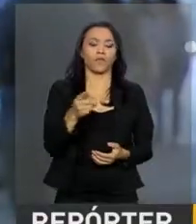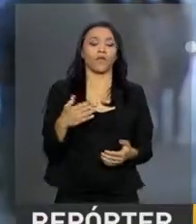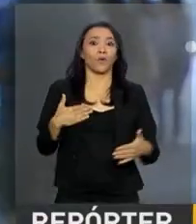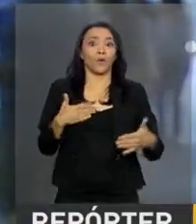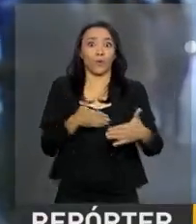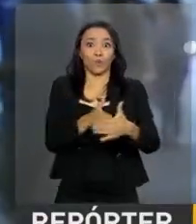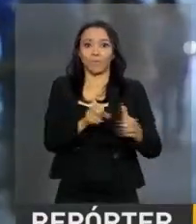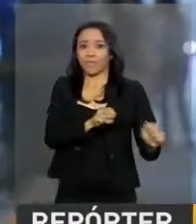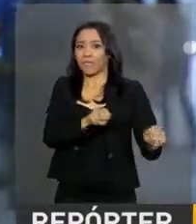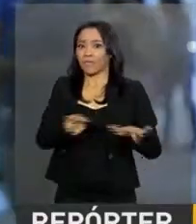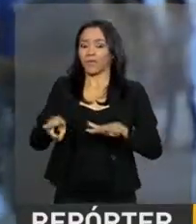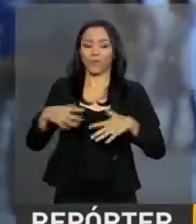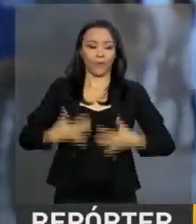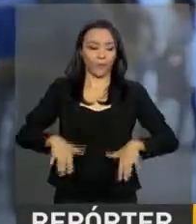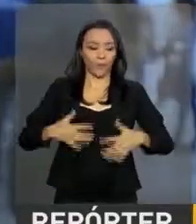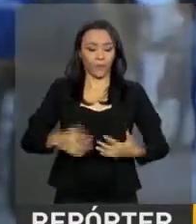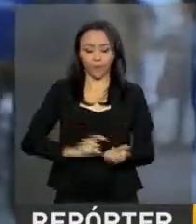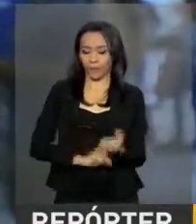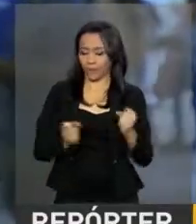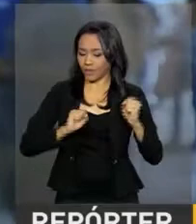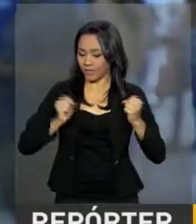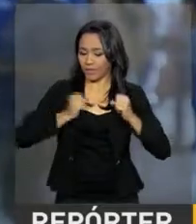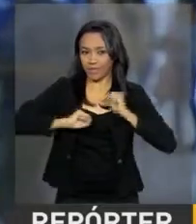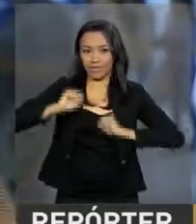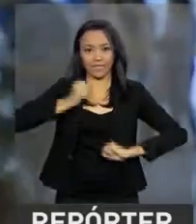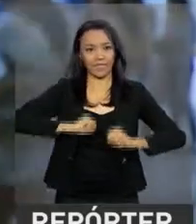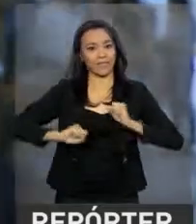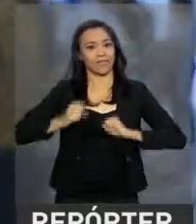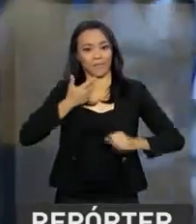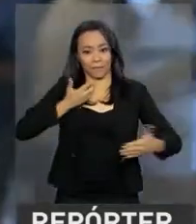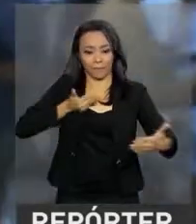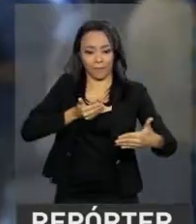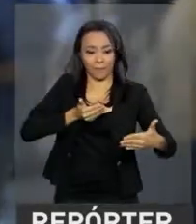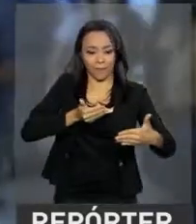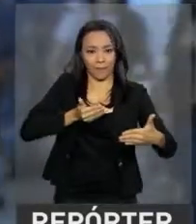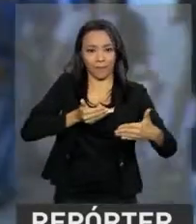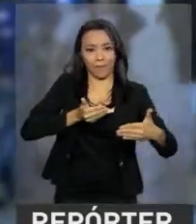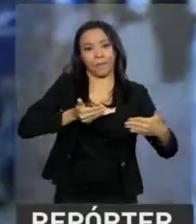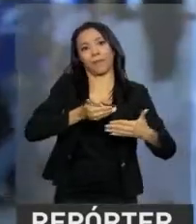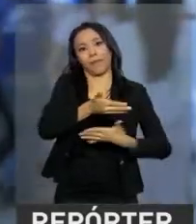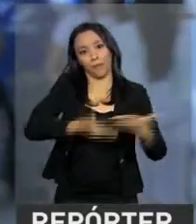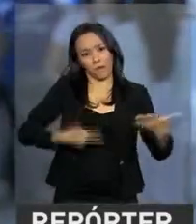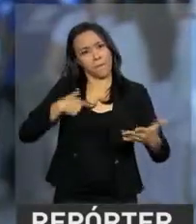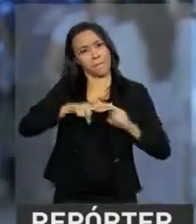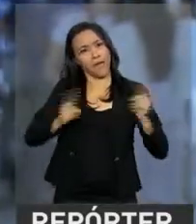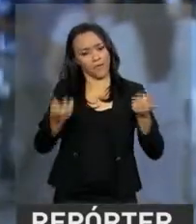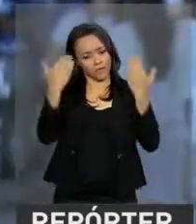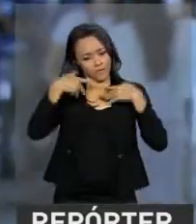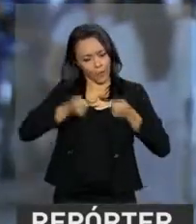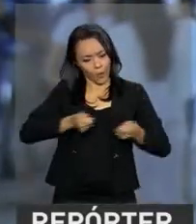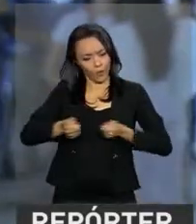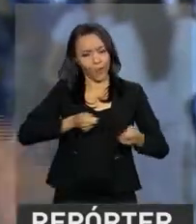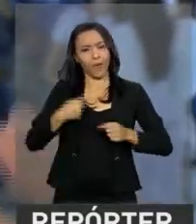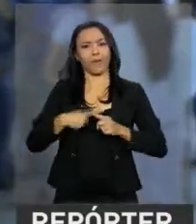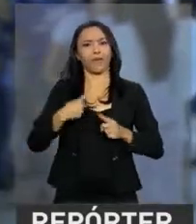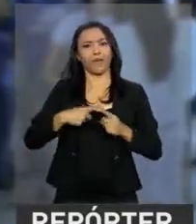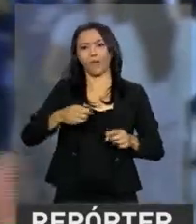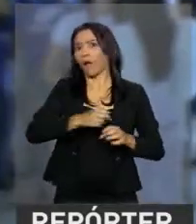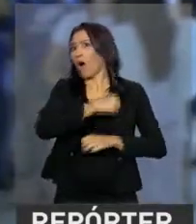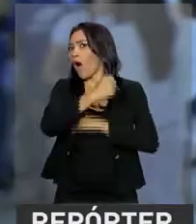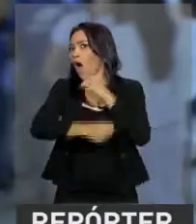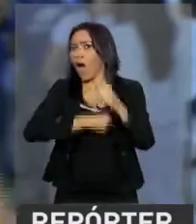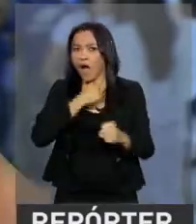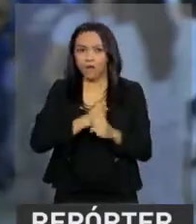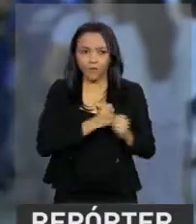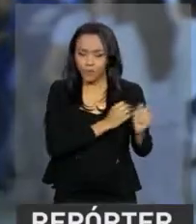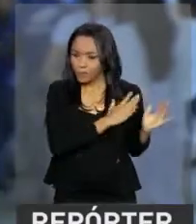nervosismo, dá uma ansiedade muito grande, mas temos que conter a ansiedade porque a gente estudou o ano todo, então é só estudar,